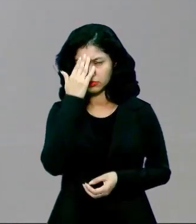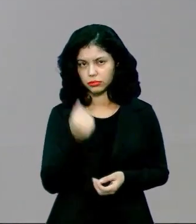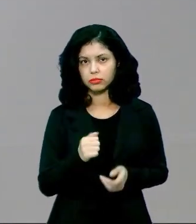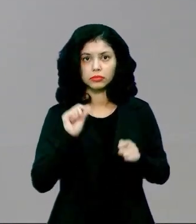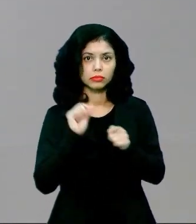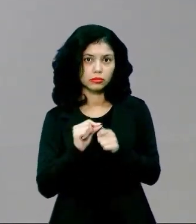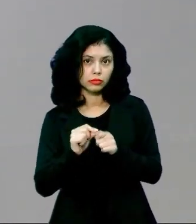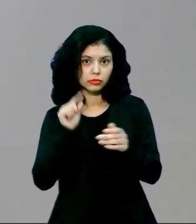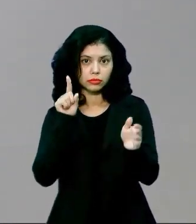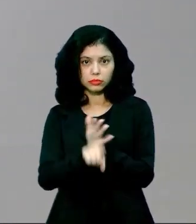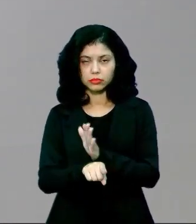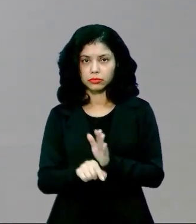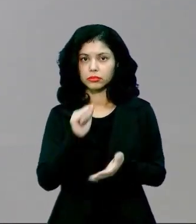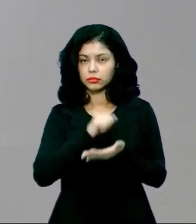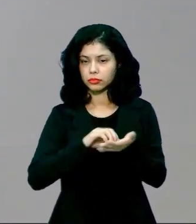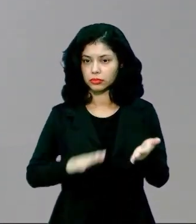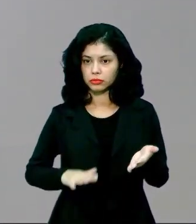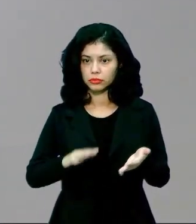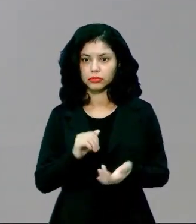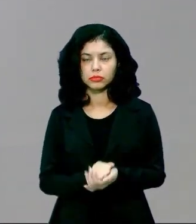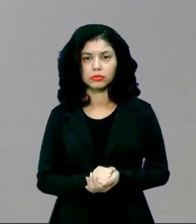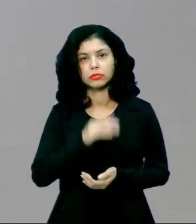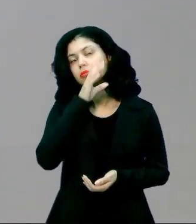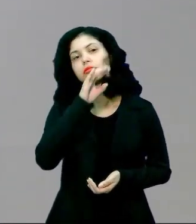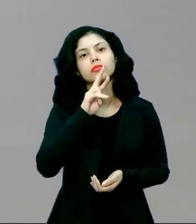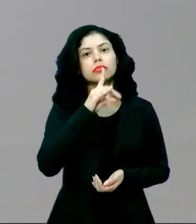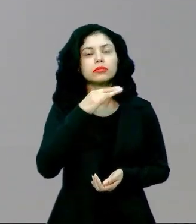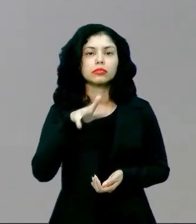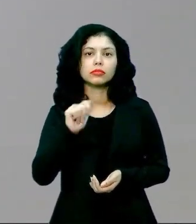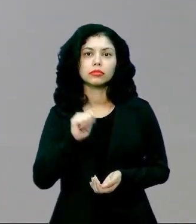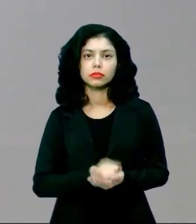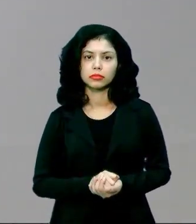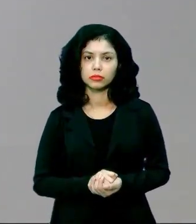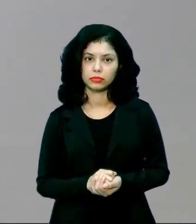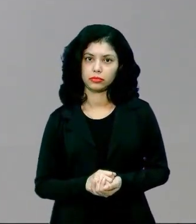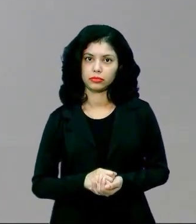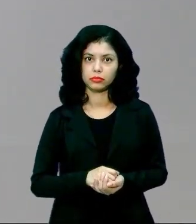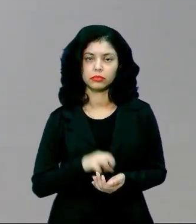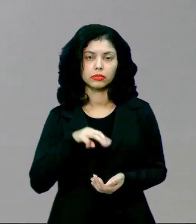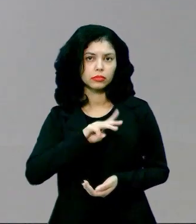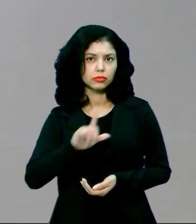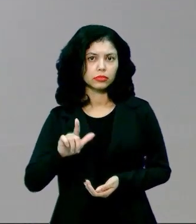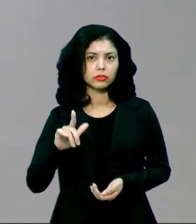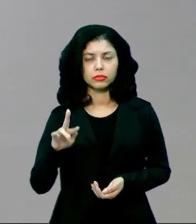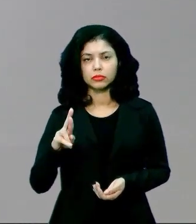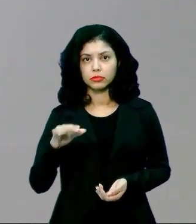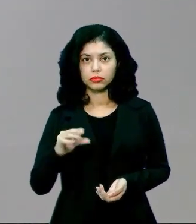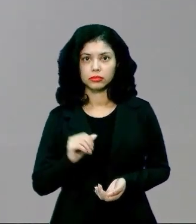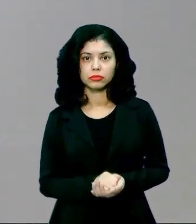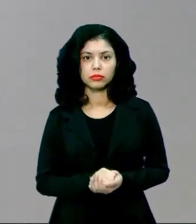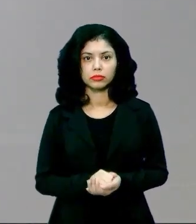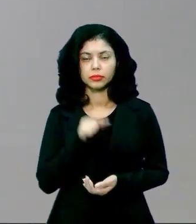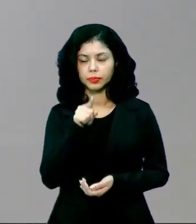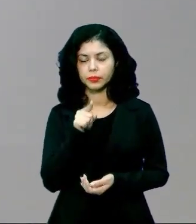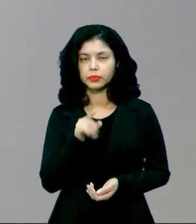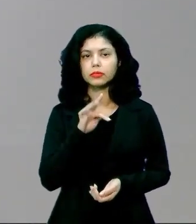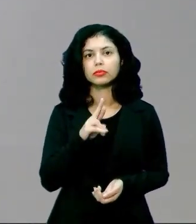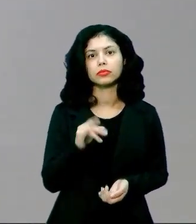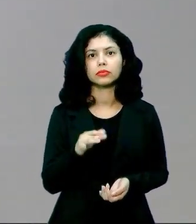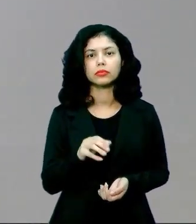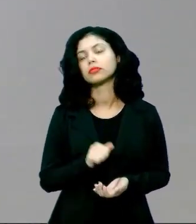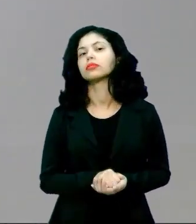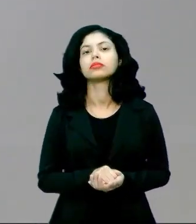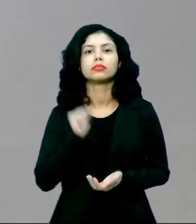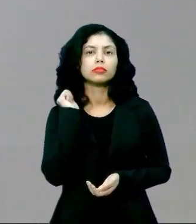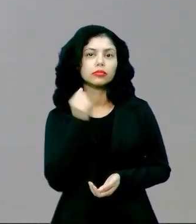questão ela faz esse exercício, ó. A concentração aproximada em mol por litro. Então, toda vez que for mol por litro, é concentração